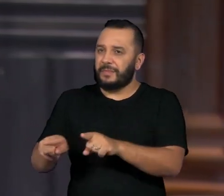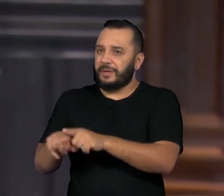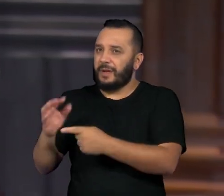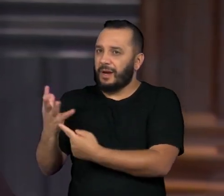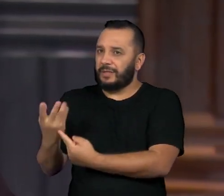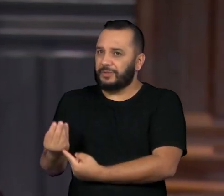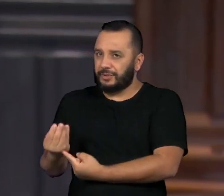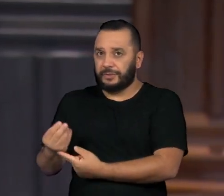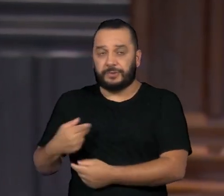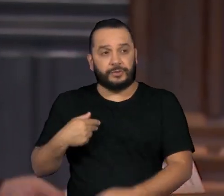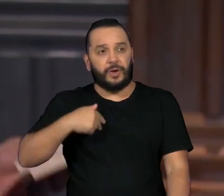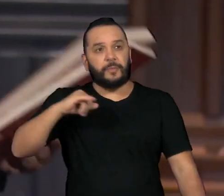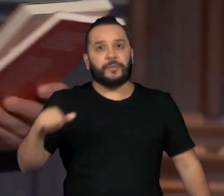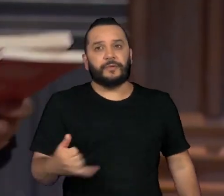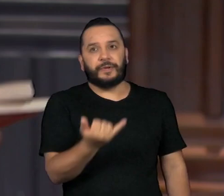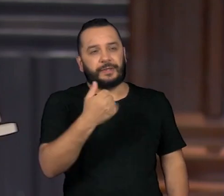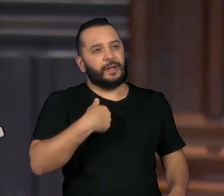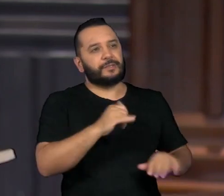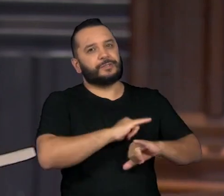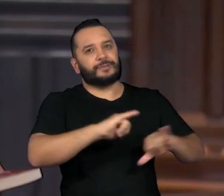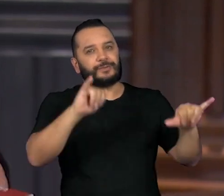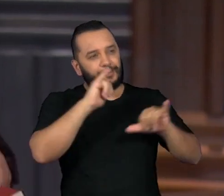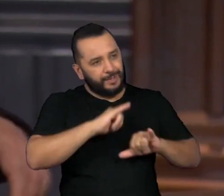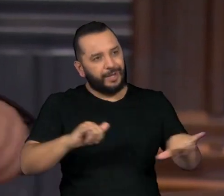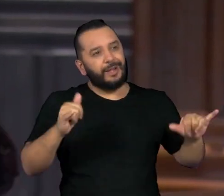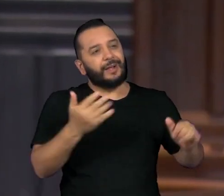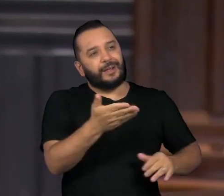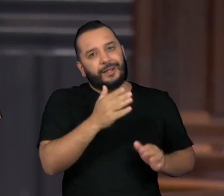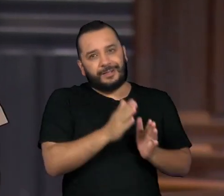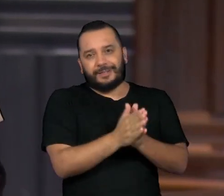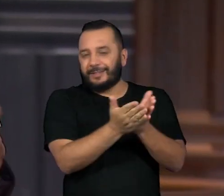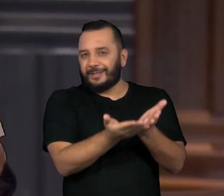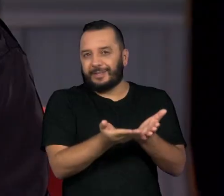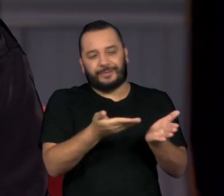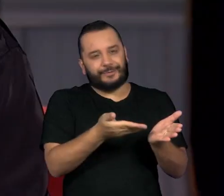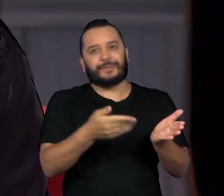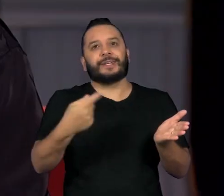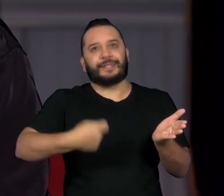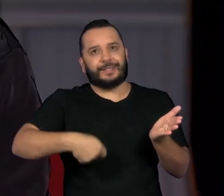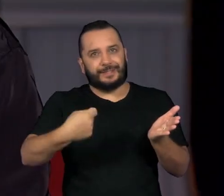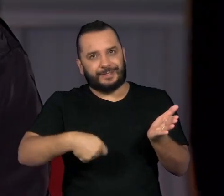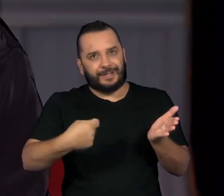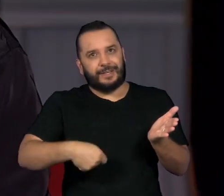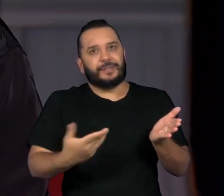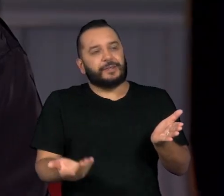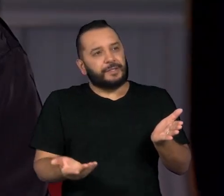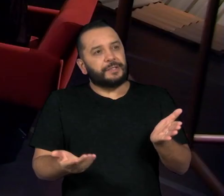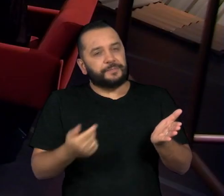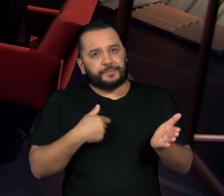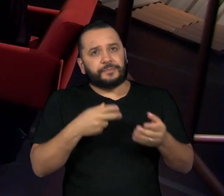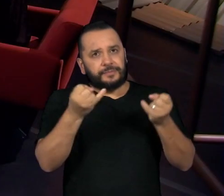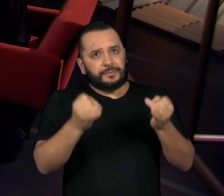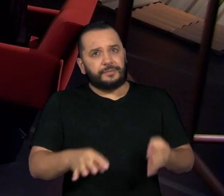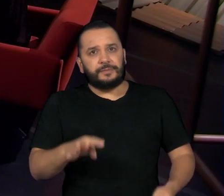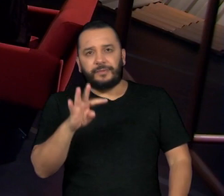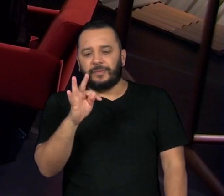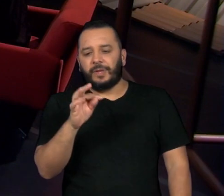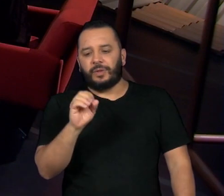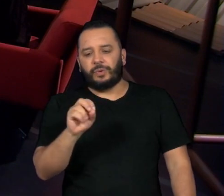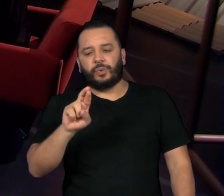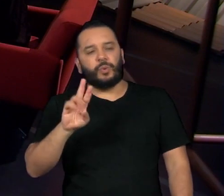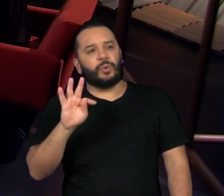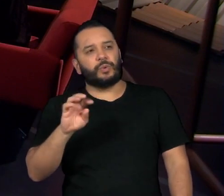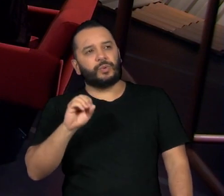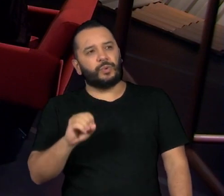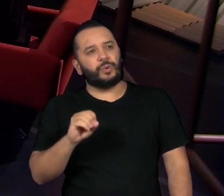para fazer o comercial aqui, que isso é absolutamente necessário. Eu falei do Torto Arado, que está aqui na